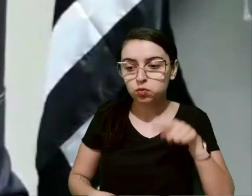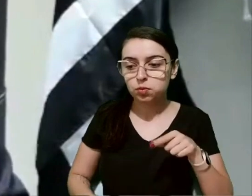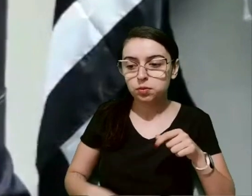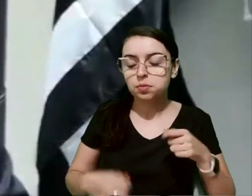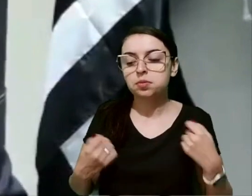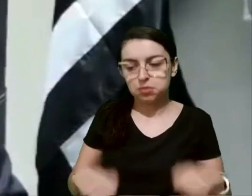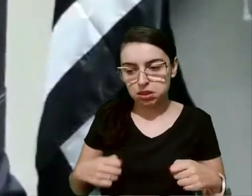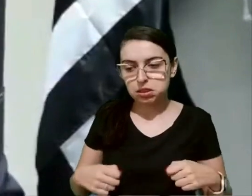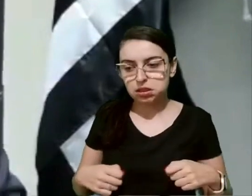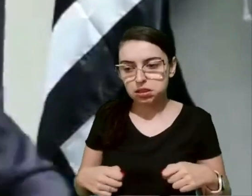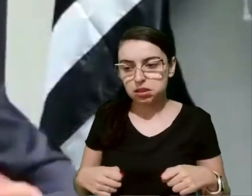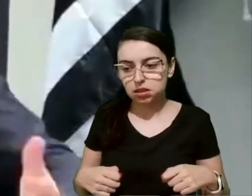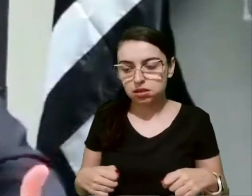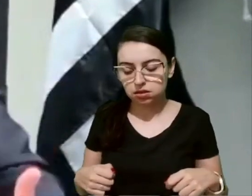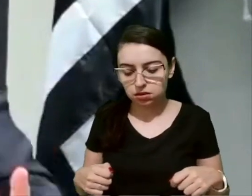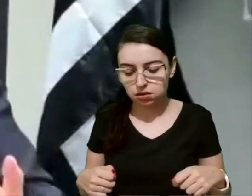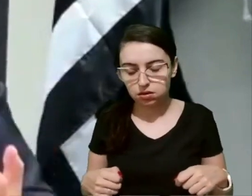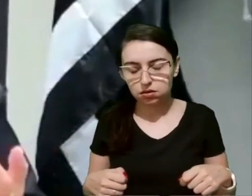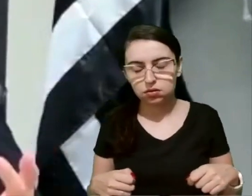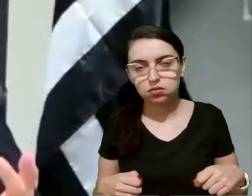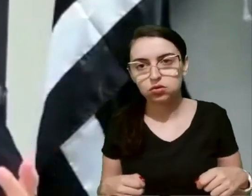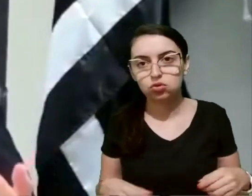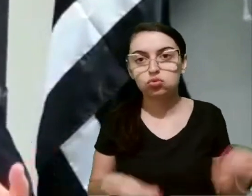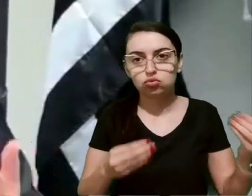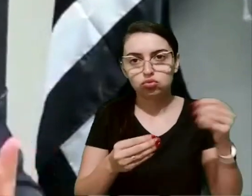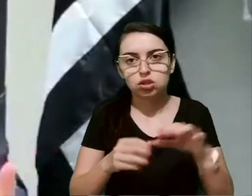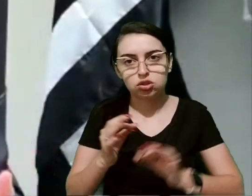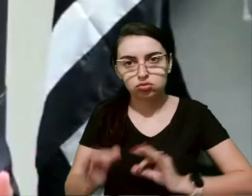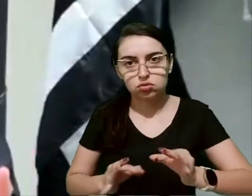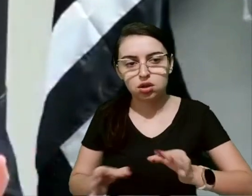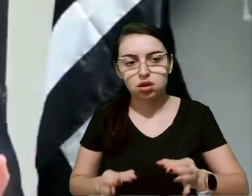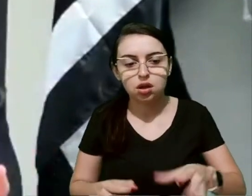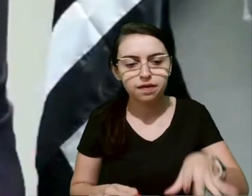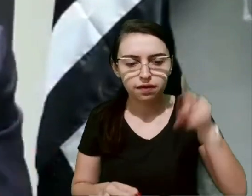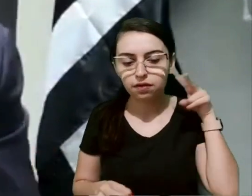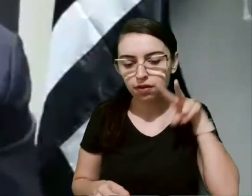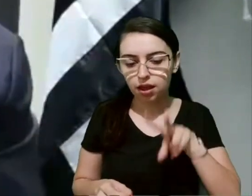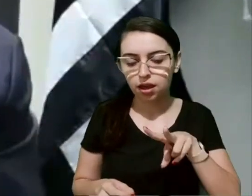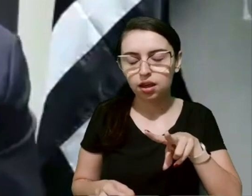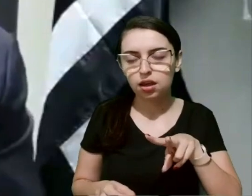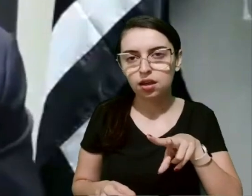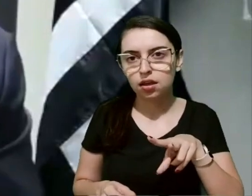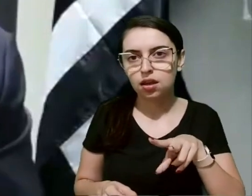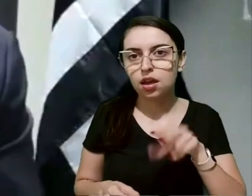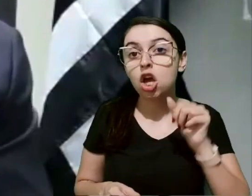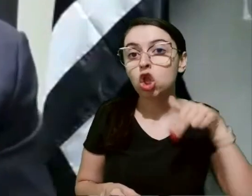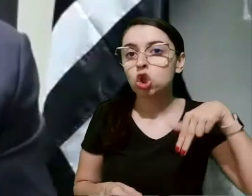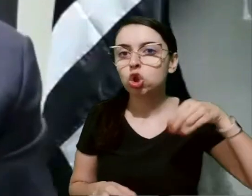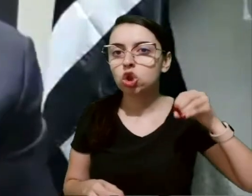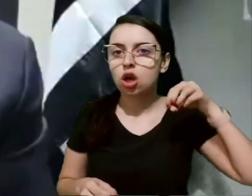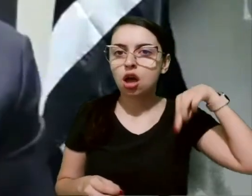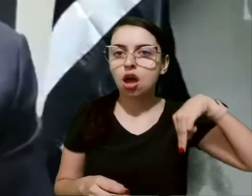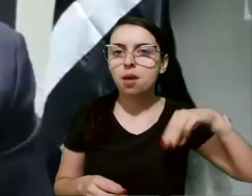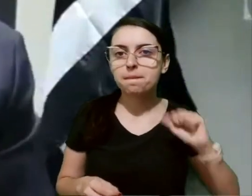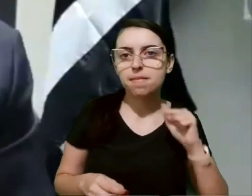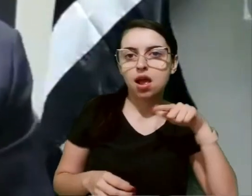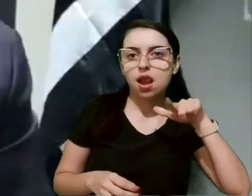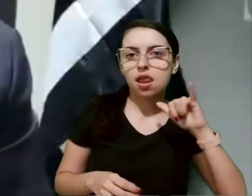ideal seria que, obviamente, eles chegam no judiciário primeiro, o judiciário detecta essa anomalia